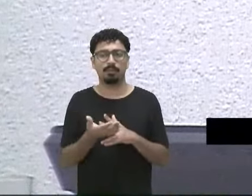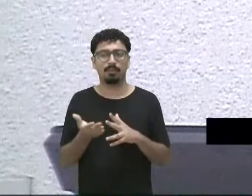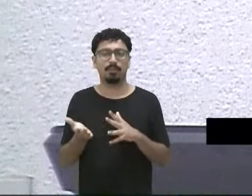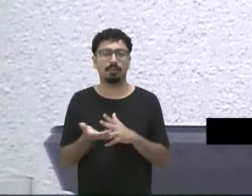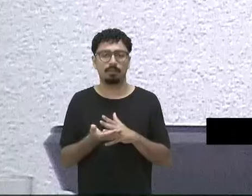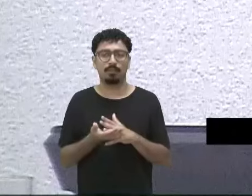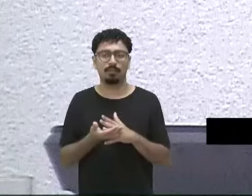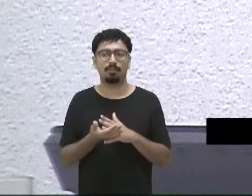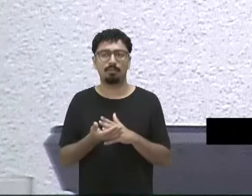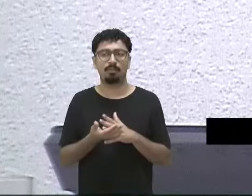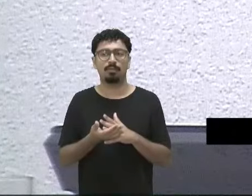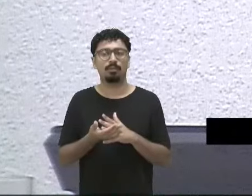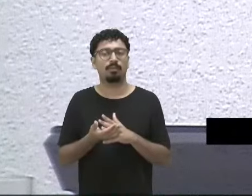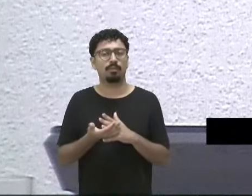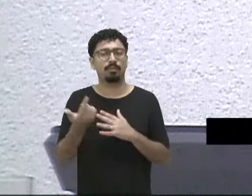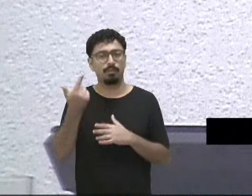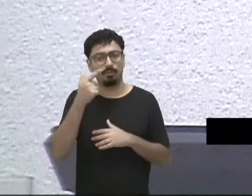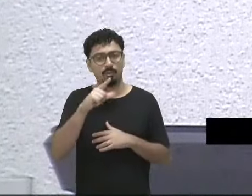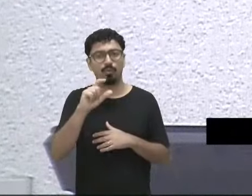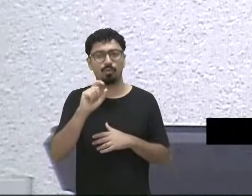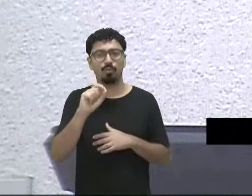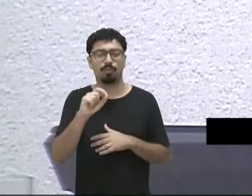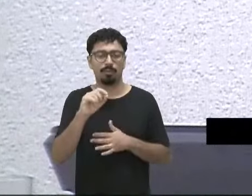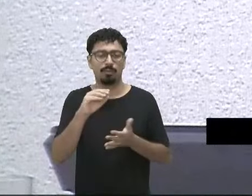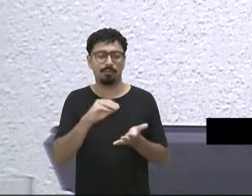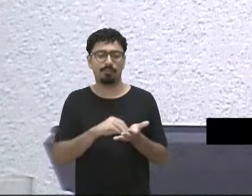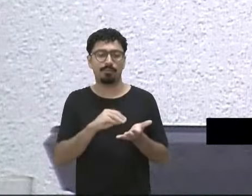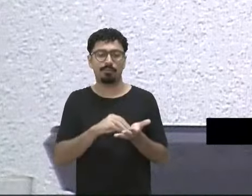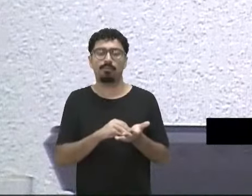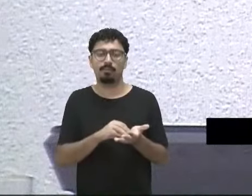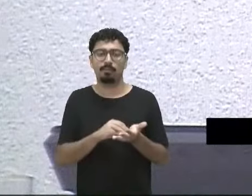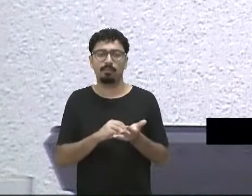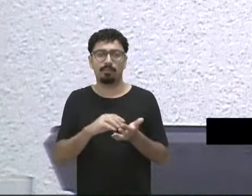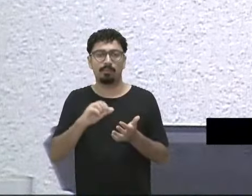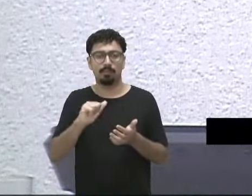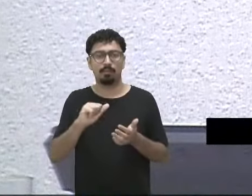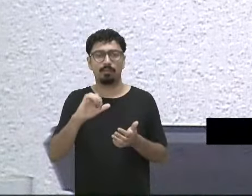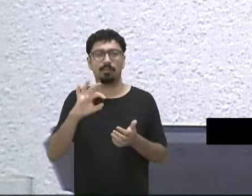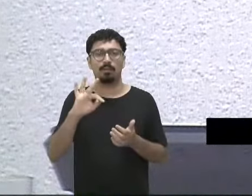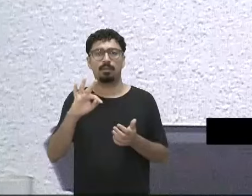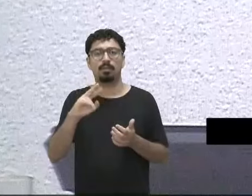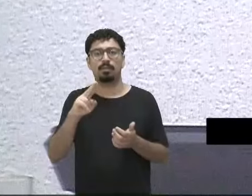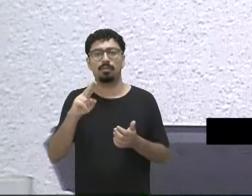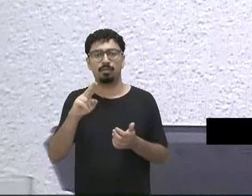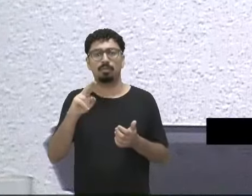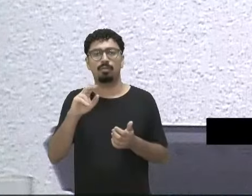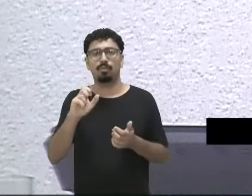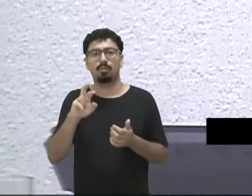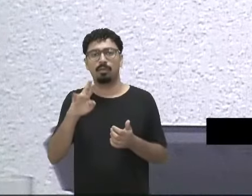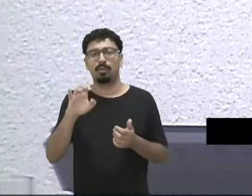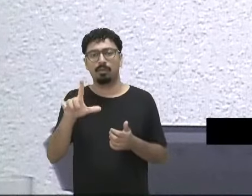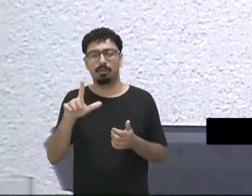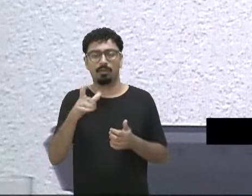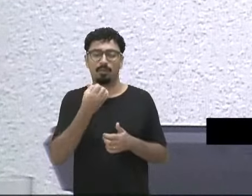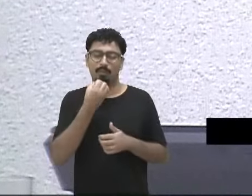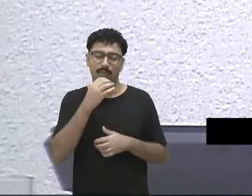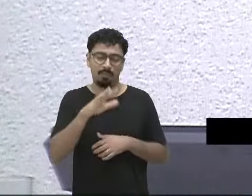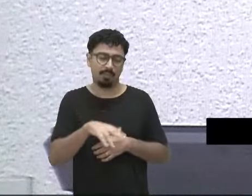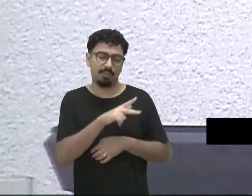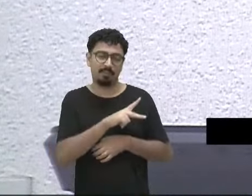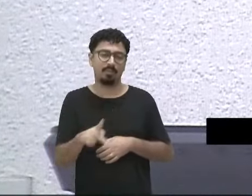pedaladas que levam a esse déficit enorme atuarial. Boa tarde, professora. Muito obrigado mais uma vez